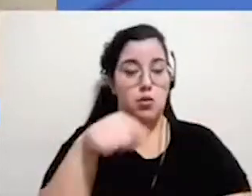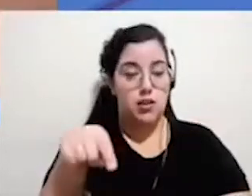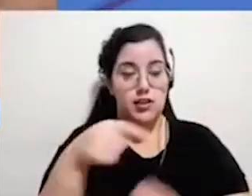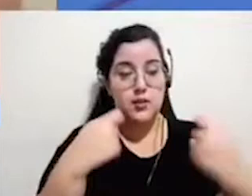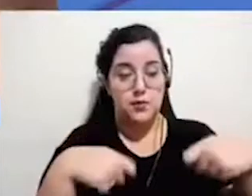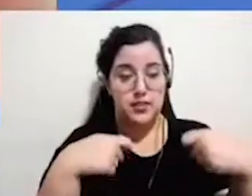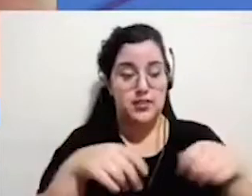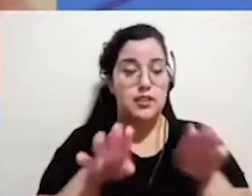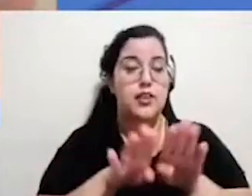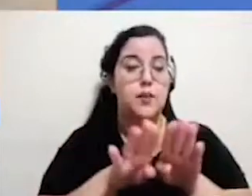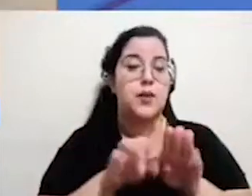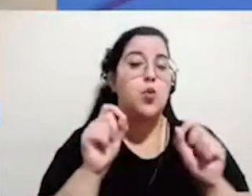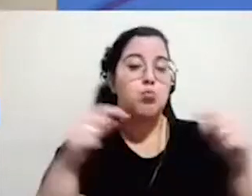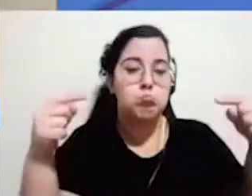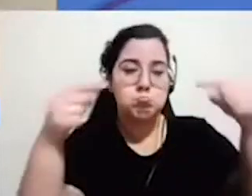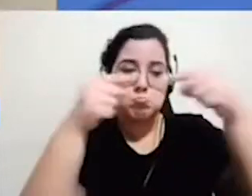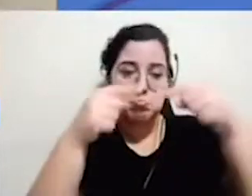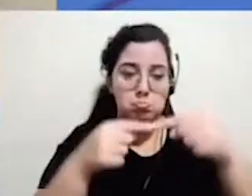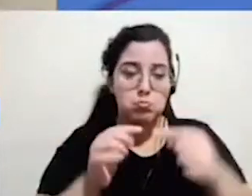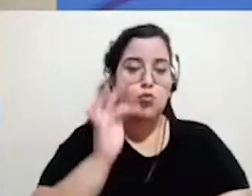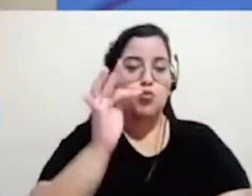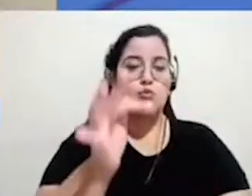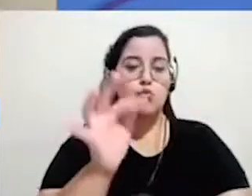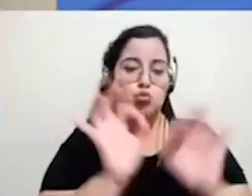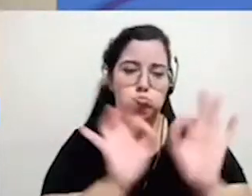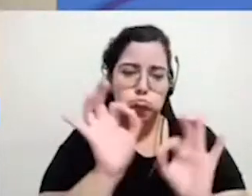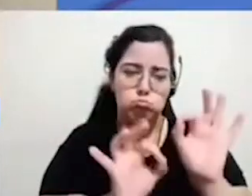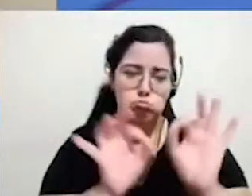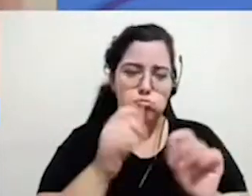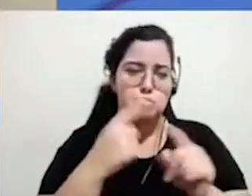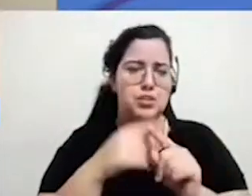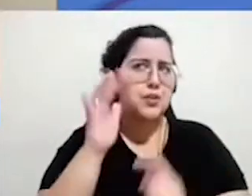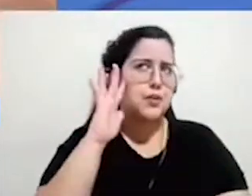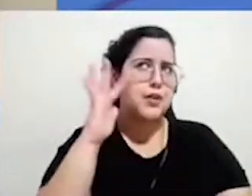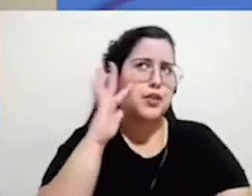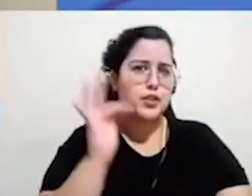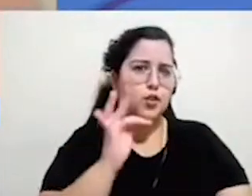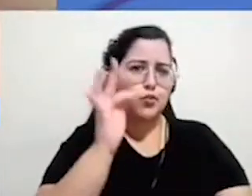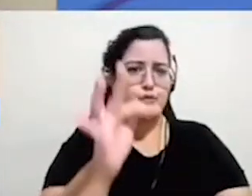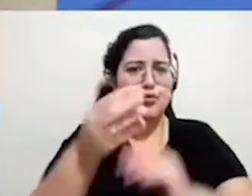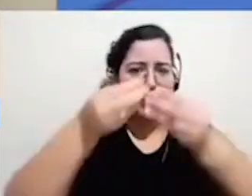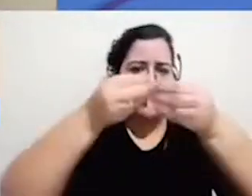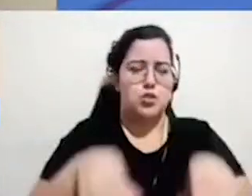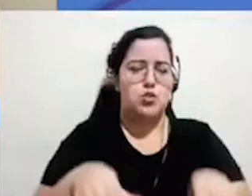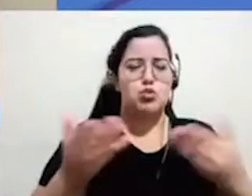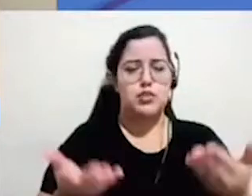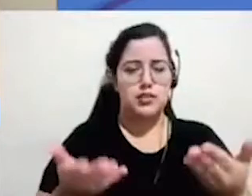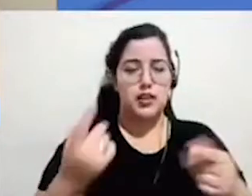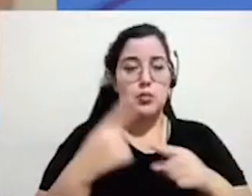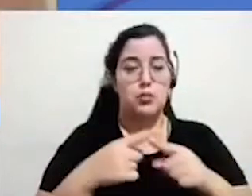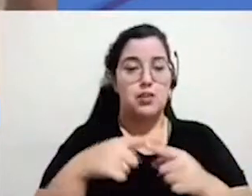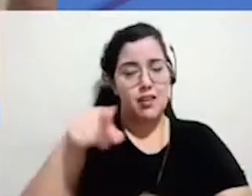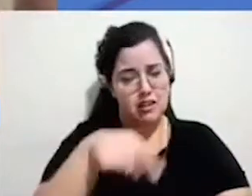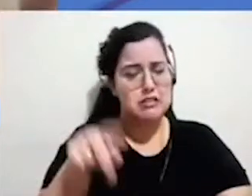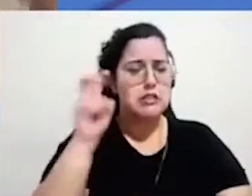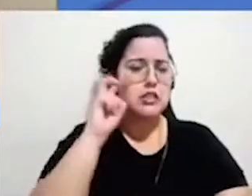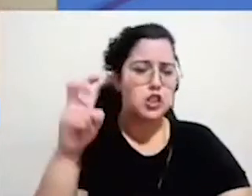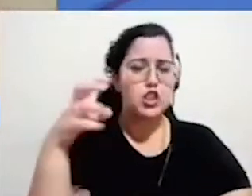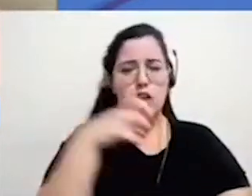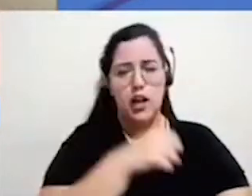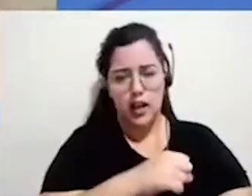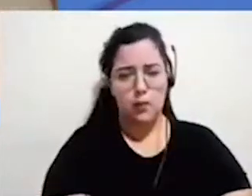estar ajustado com esse futuro do trabalho que nós estamos vendo, que é isso que você fala, que os ciclos são mais rápidos e tal. E